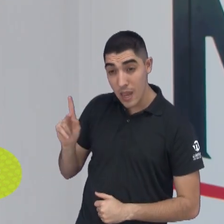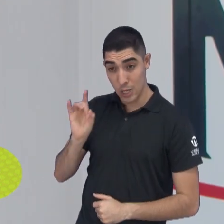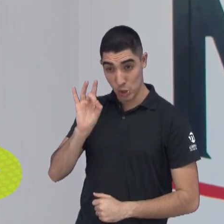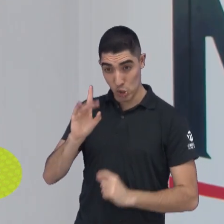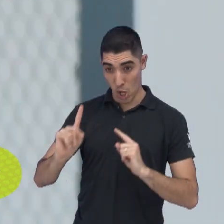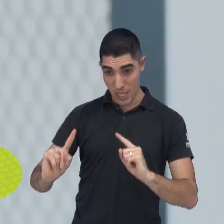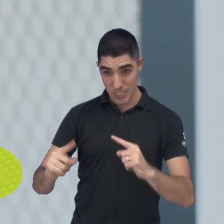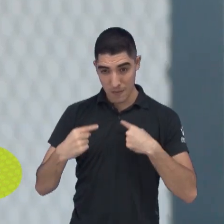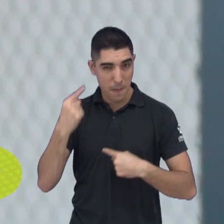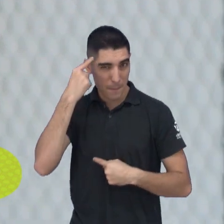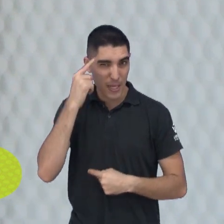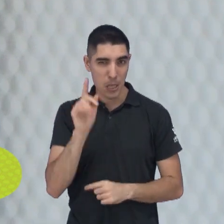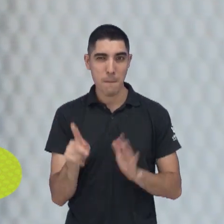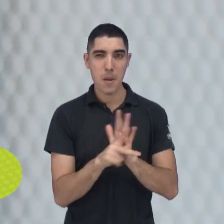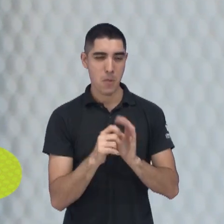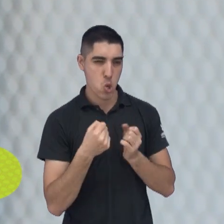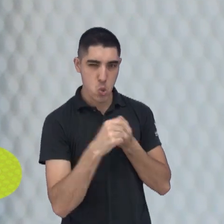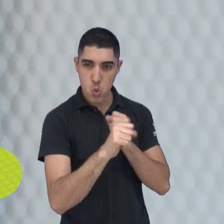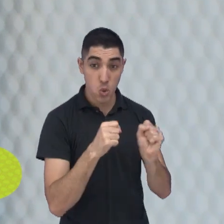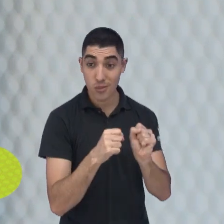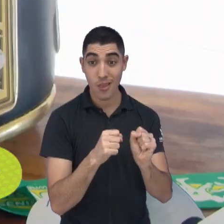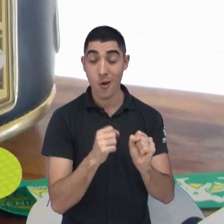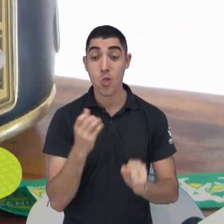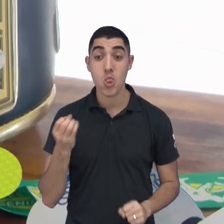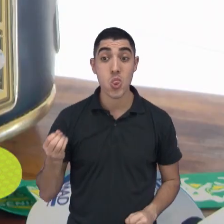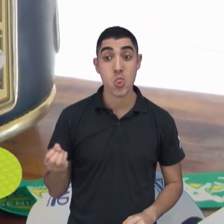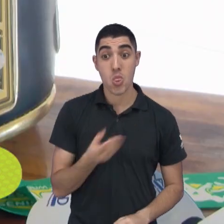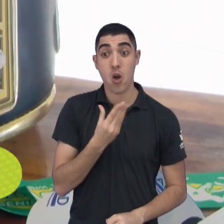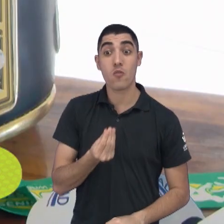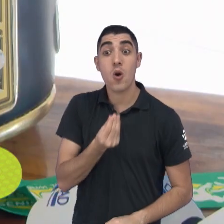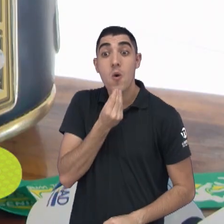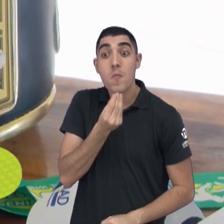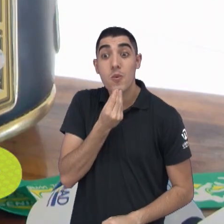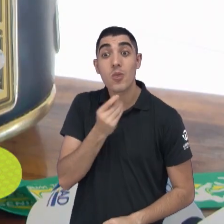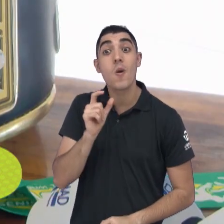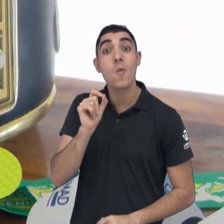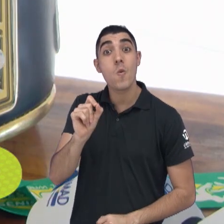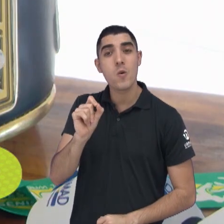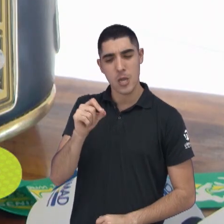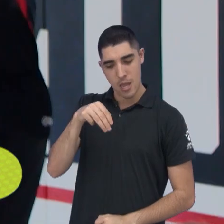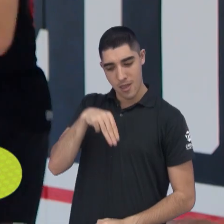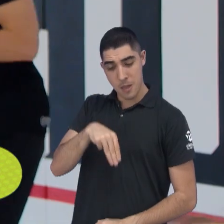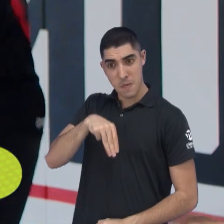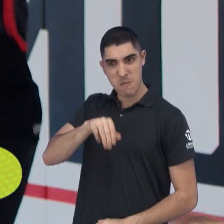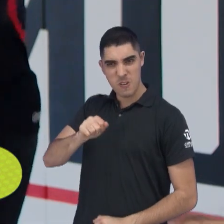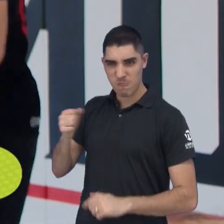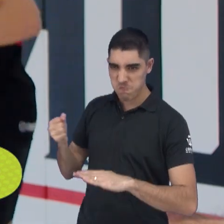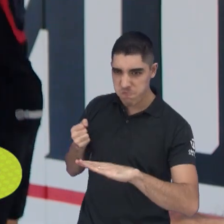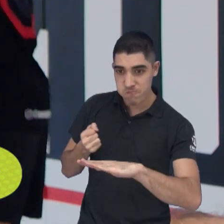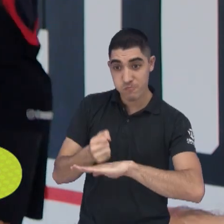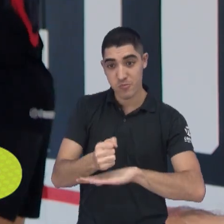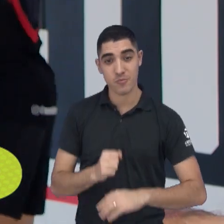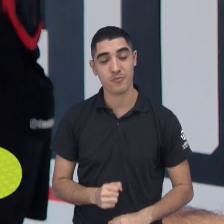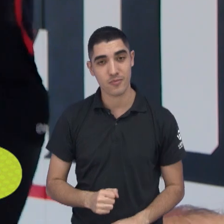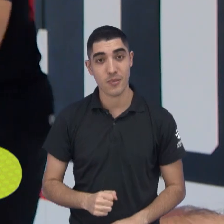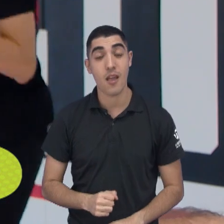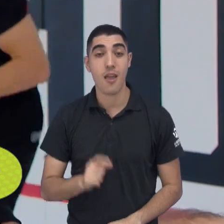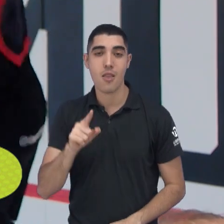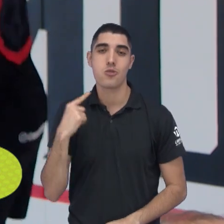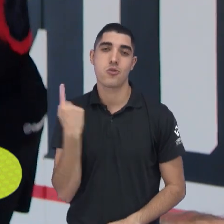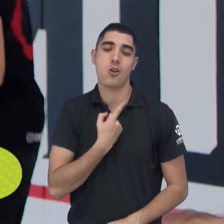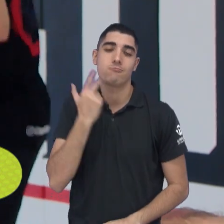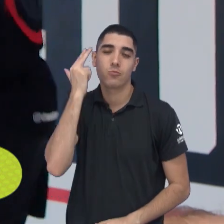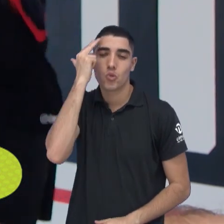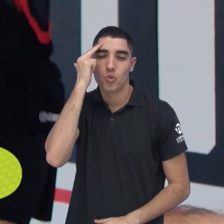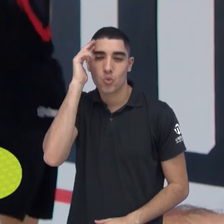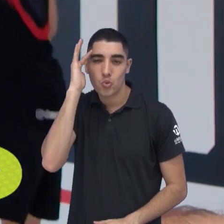somente uma luta, mas a oportunidade de fazer história dentro do MMA. É uma extensão do nosso sonho, né? Sempre querendo